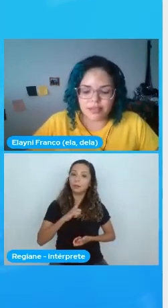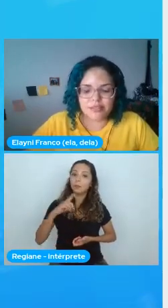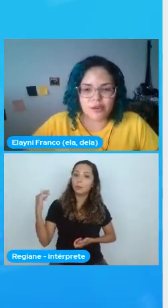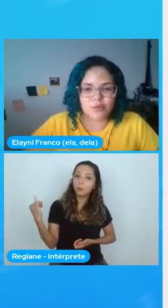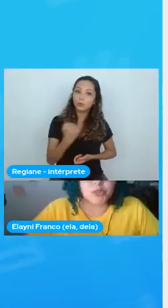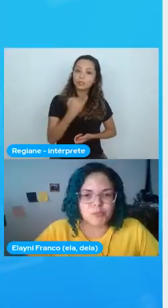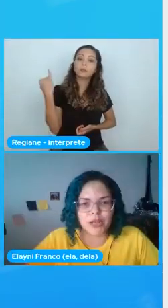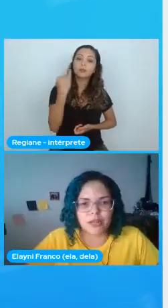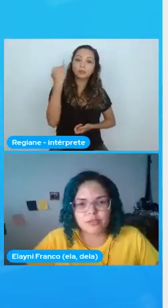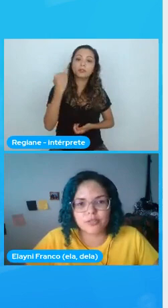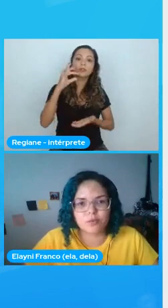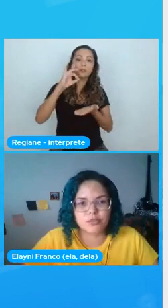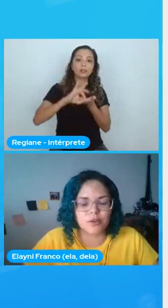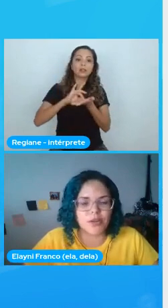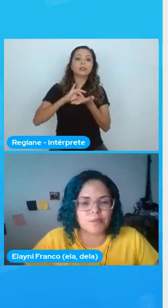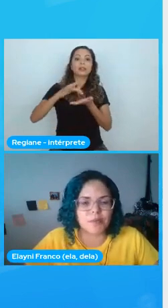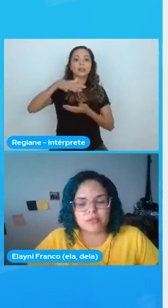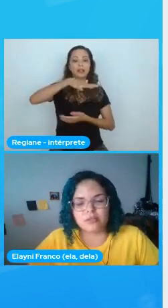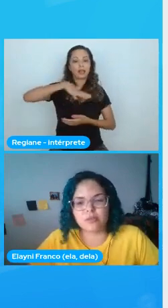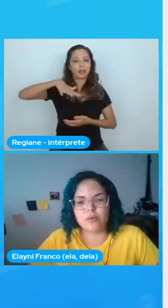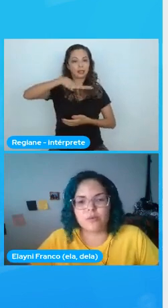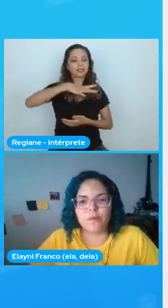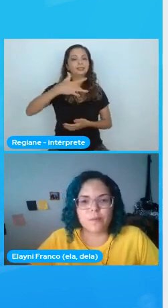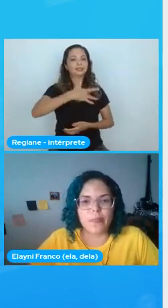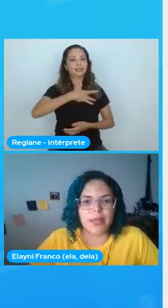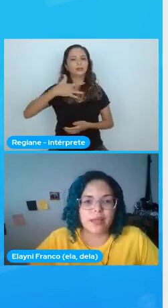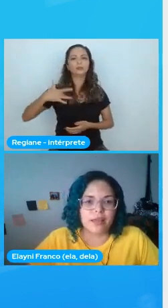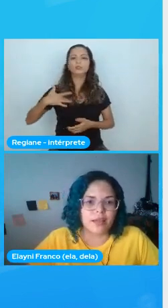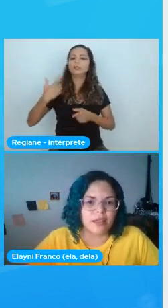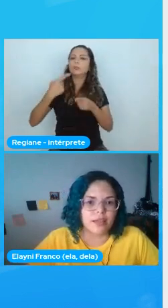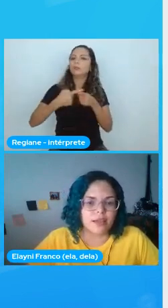na saúde, porque ela não se constrói apenas com